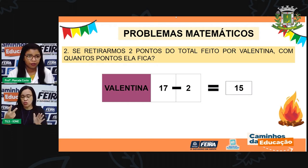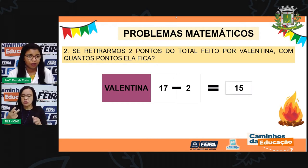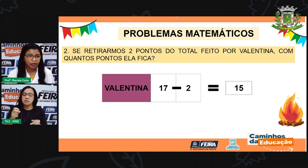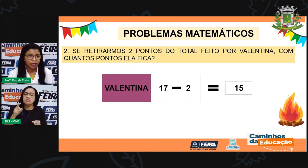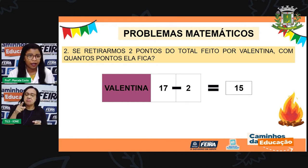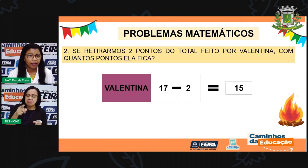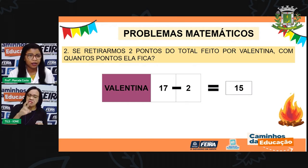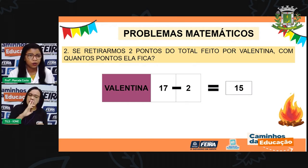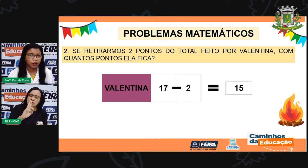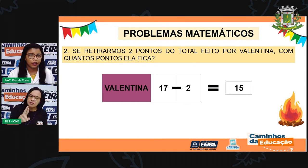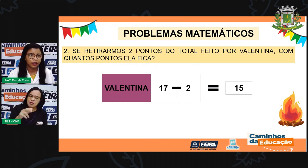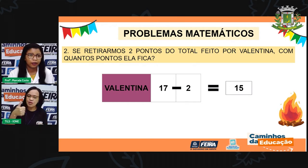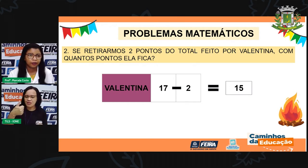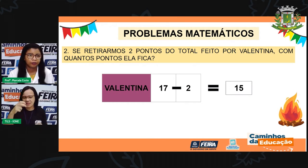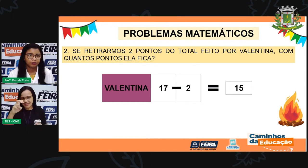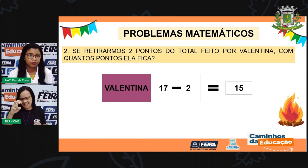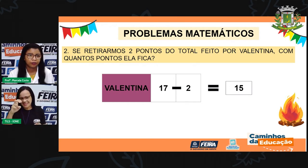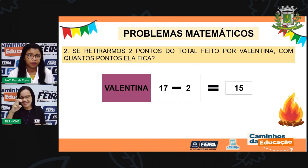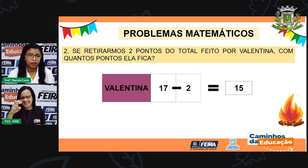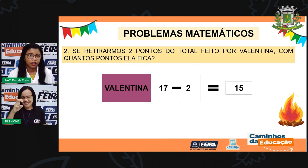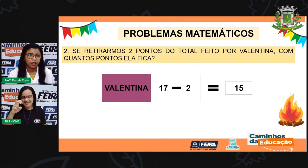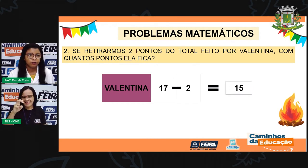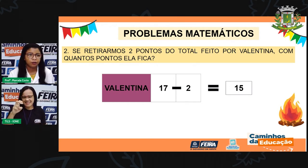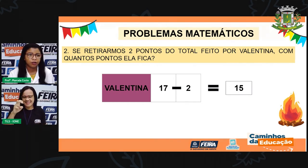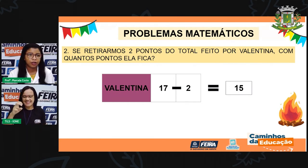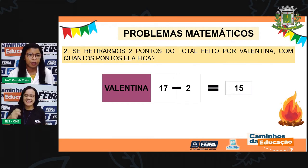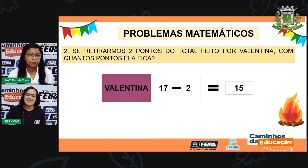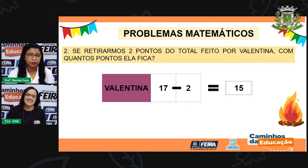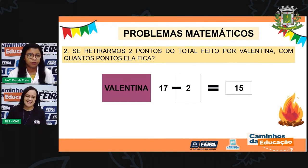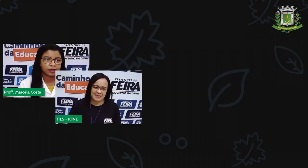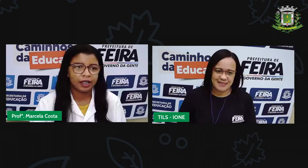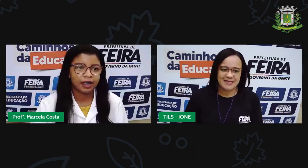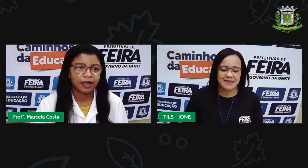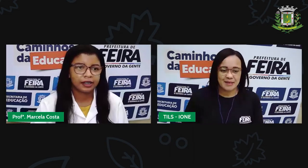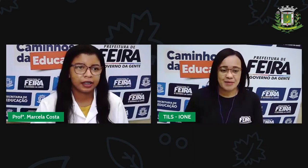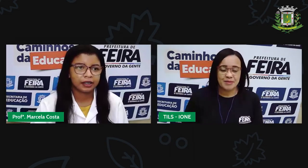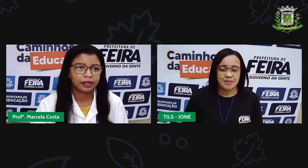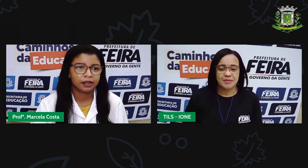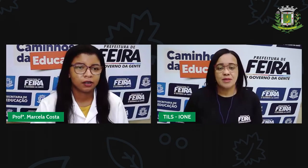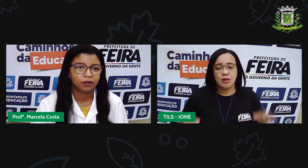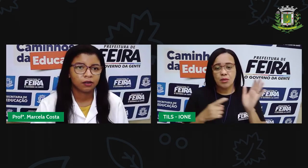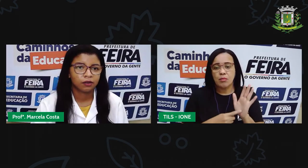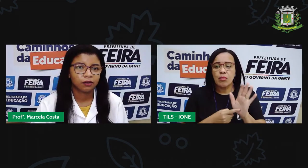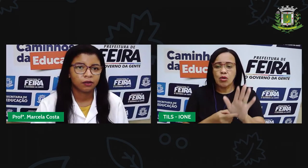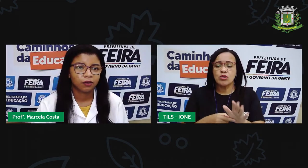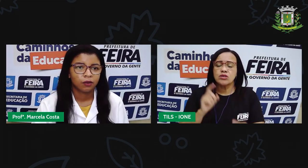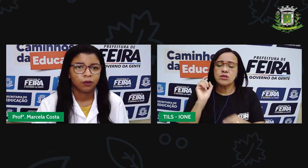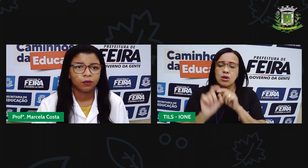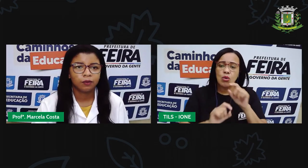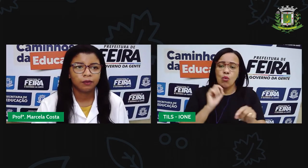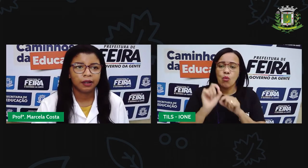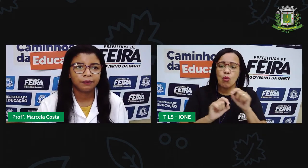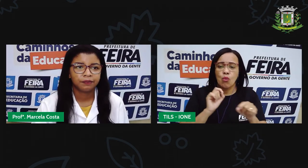é isso aí eu vou mostrar pra vocês uma